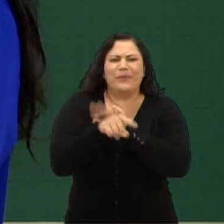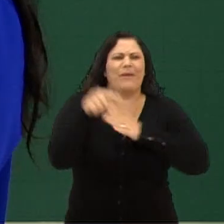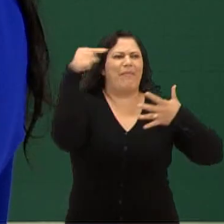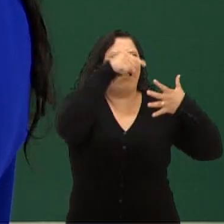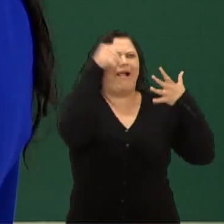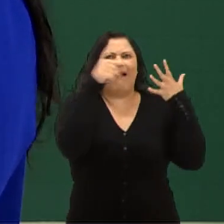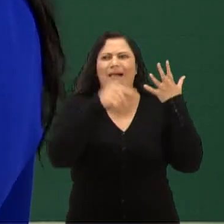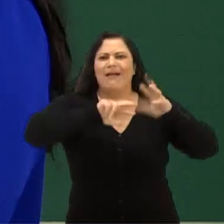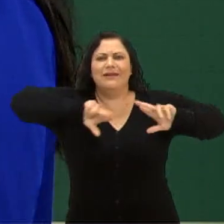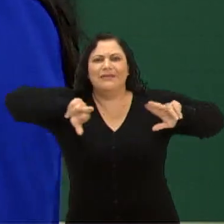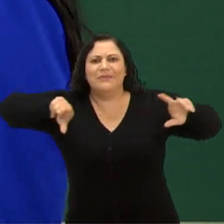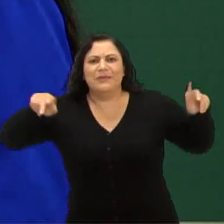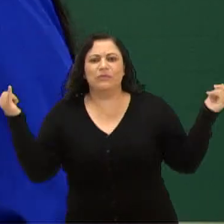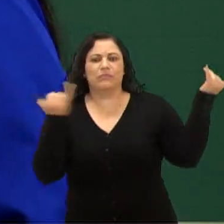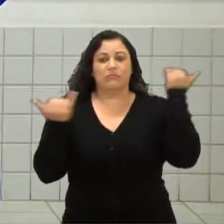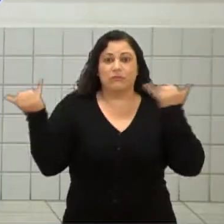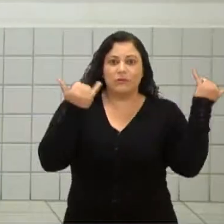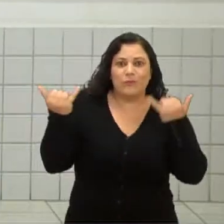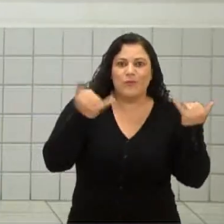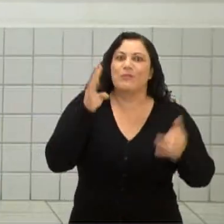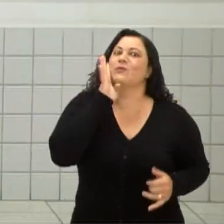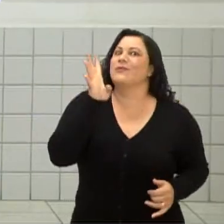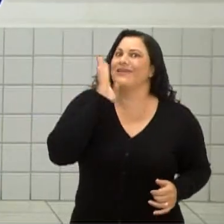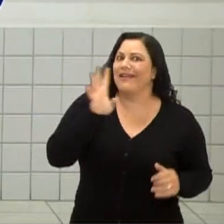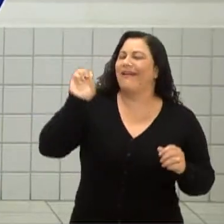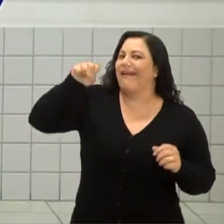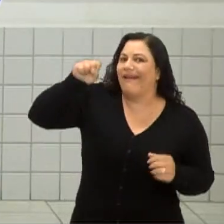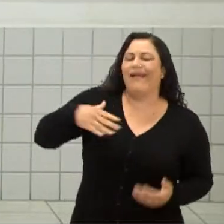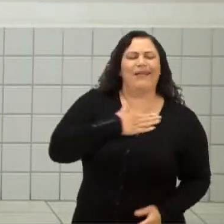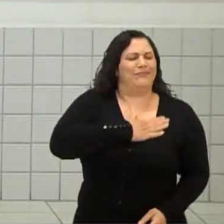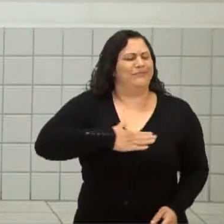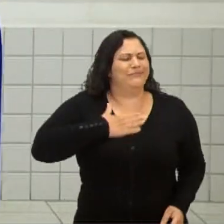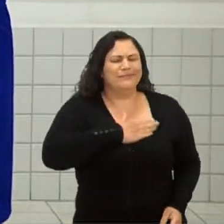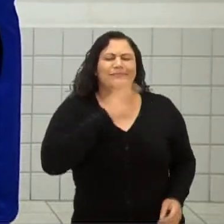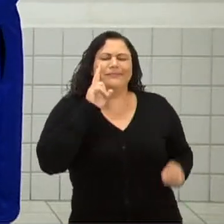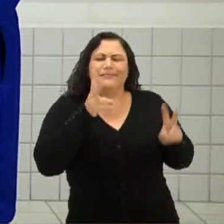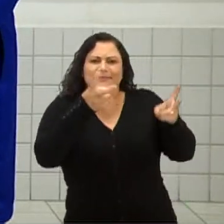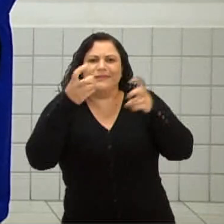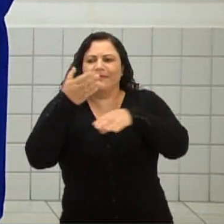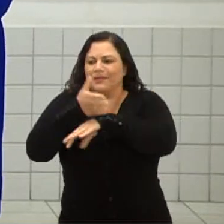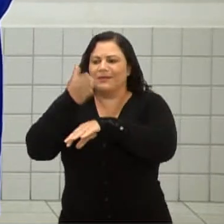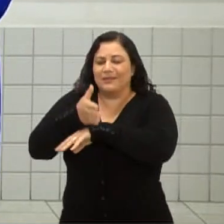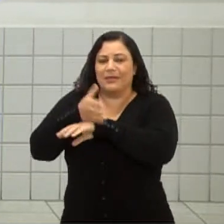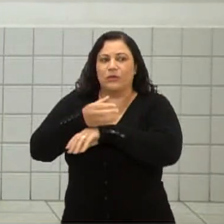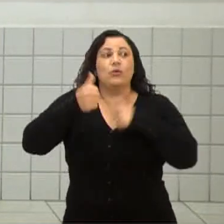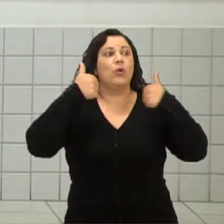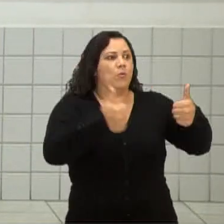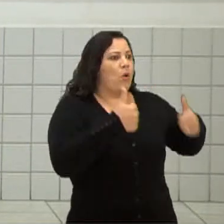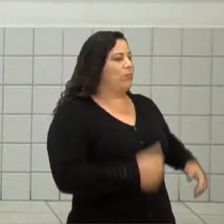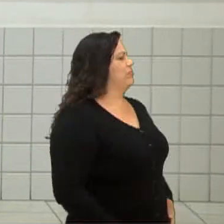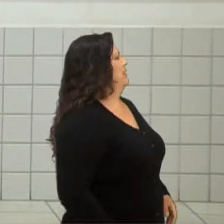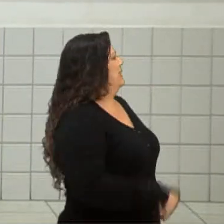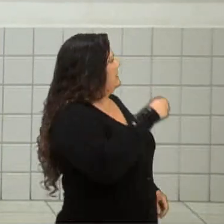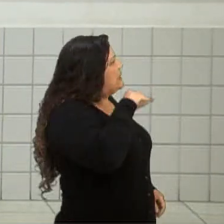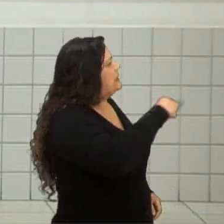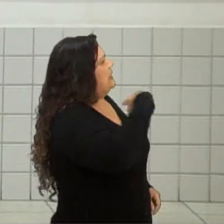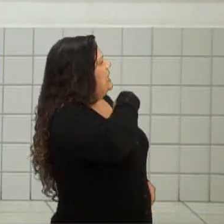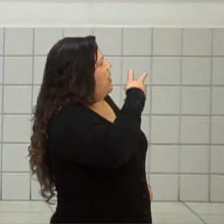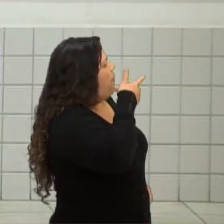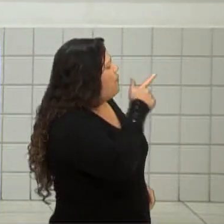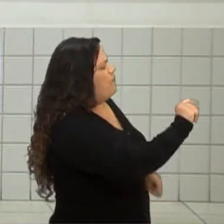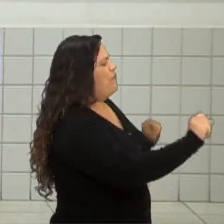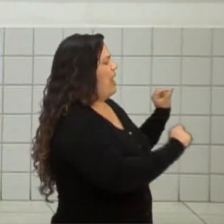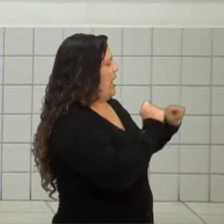gente, quanta informação. Quanta informação. Tô gostando de ver a participação do pessoal, tá muito legal. Tá bombando o seu contato, meu telefone,